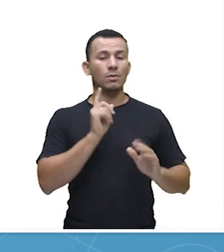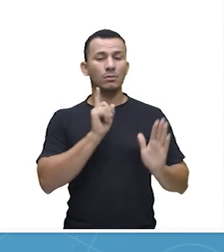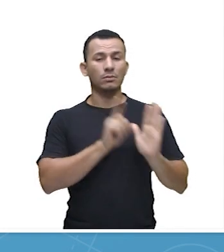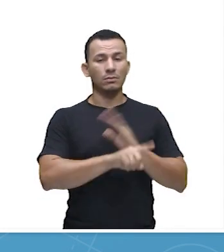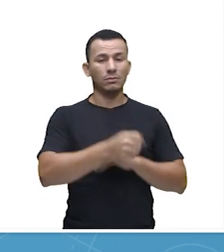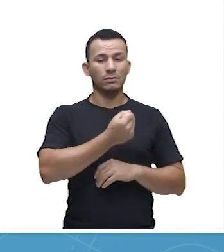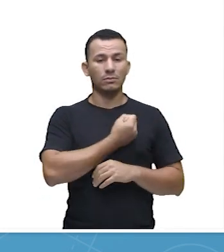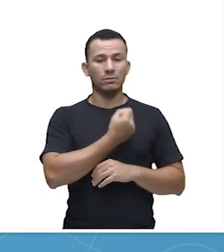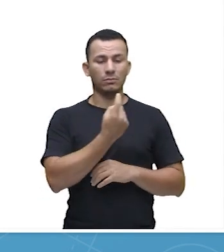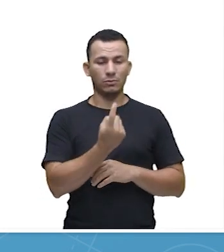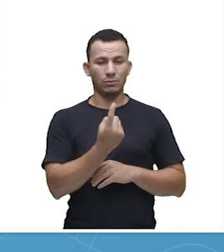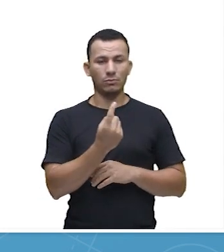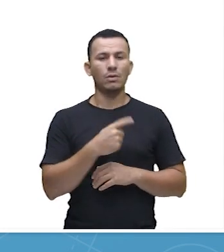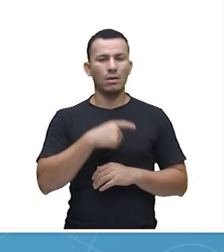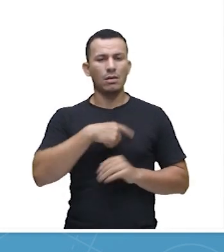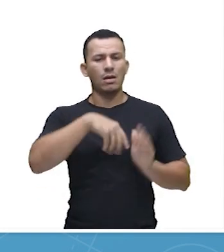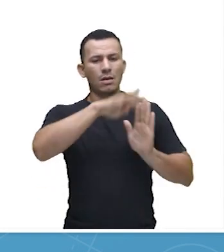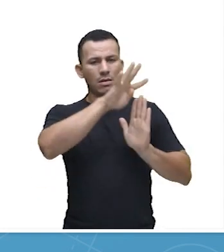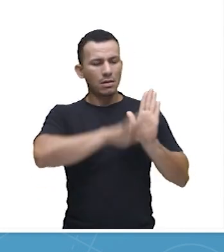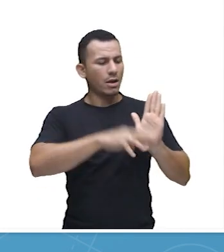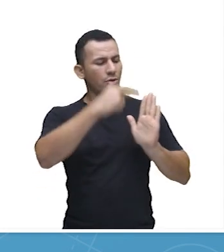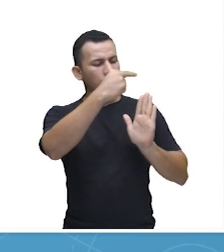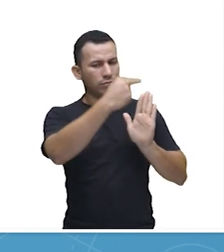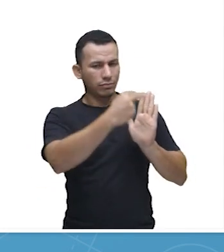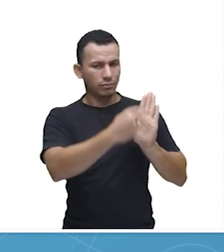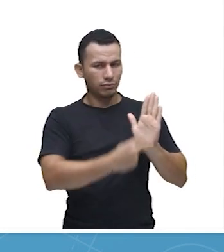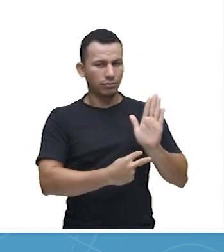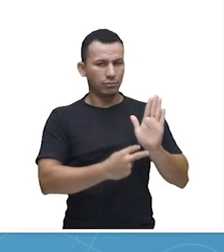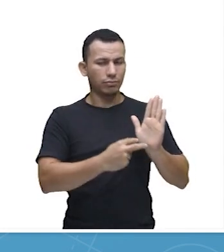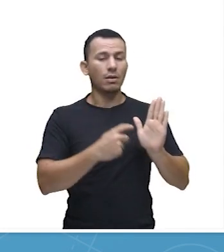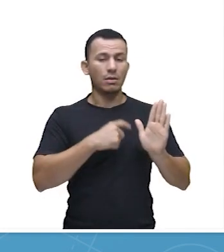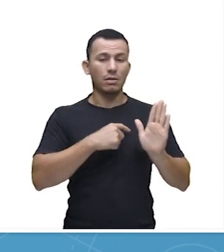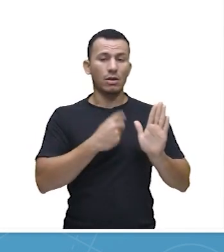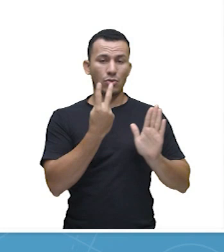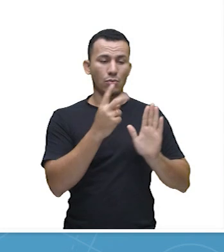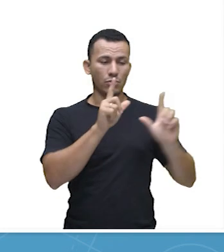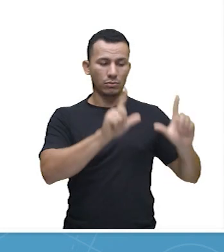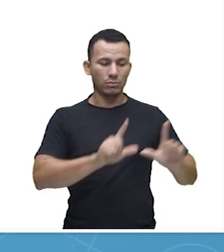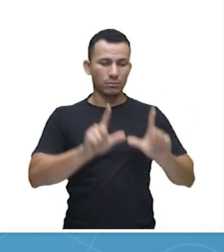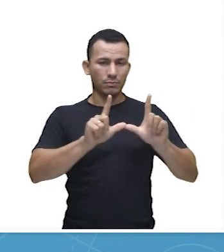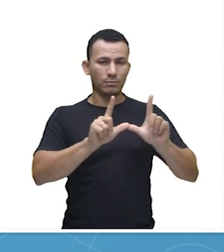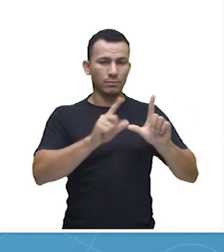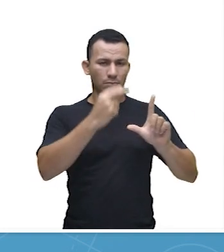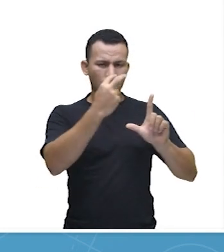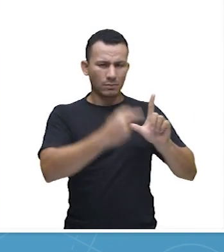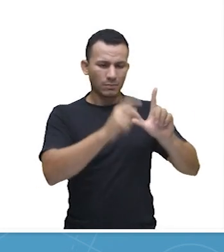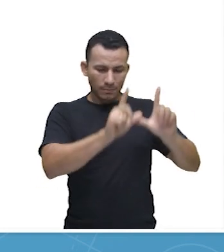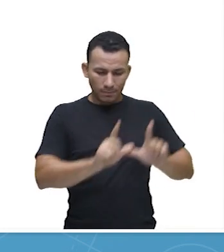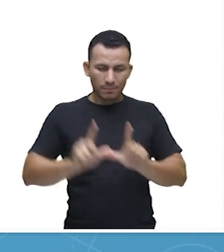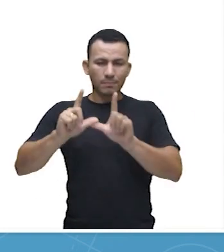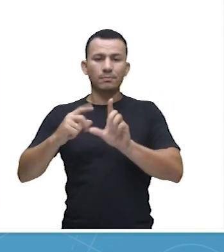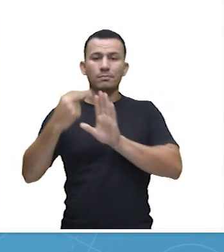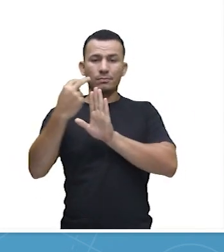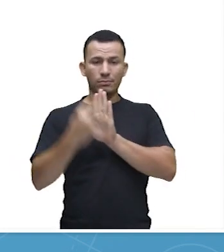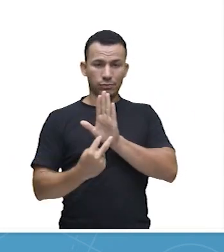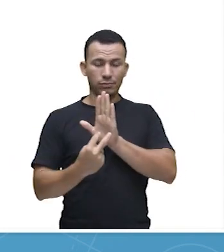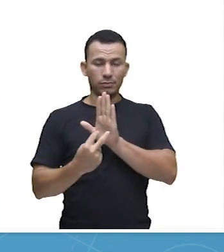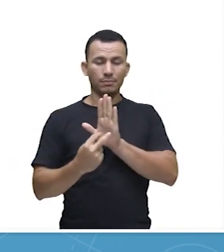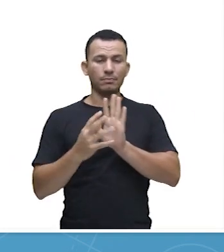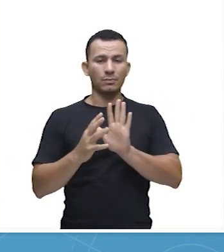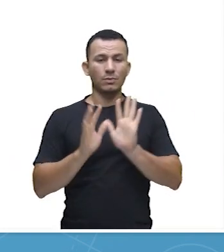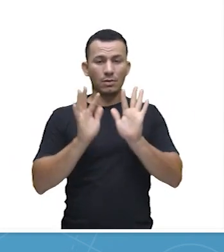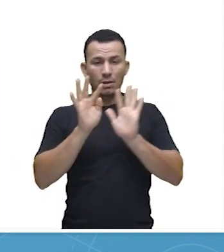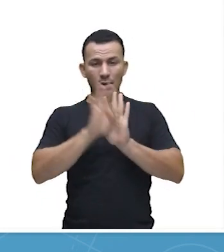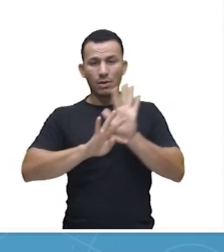um texto, não é um texto que tem 2 cartelas, pode passar a próxima, por favor. E sobre este texto temos uma